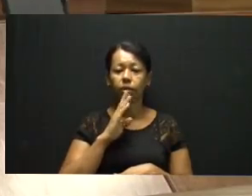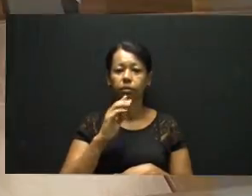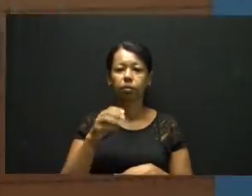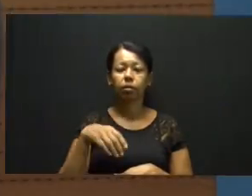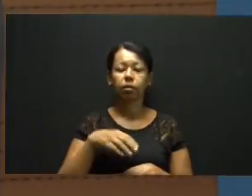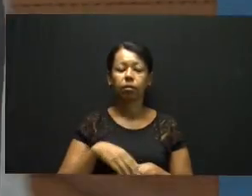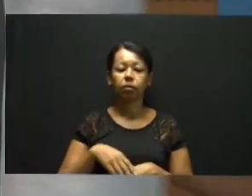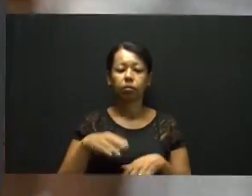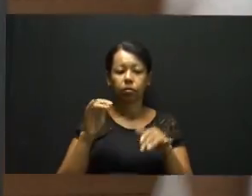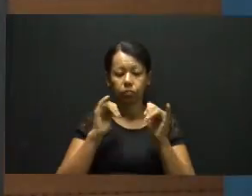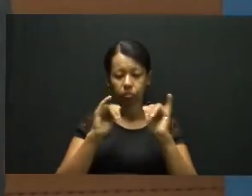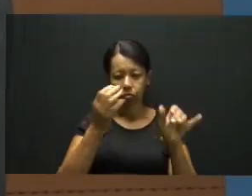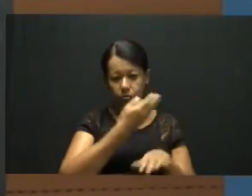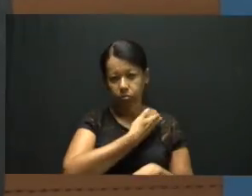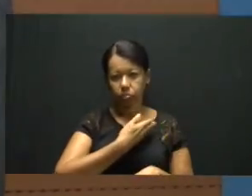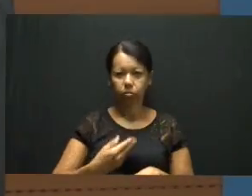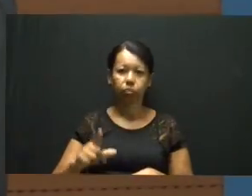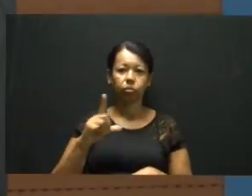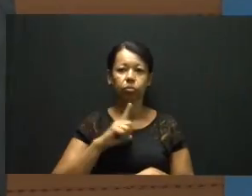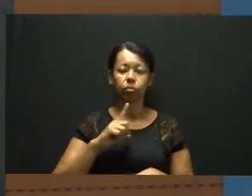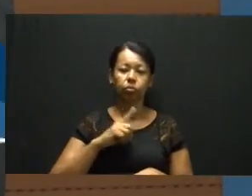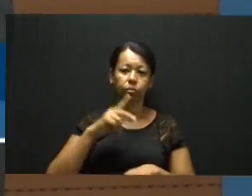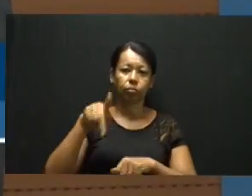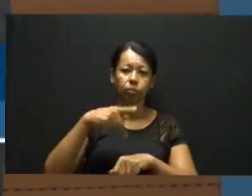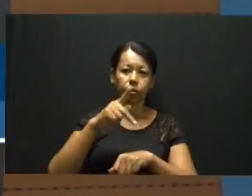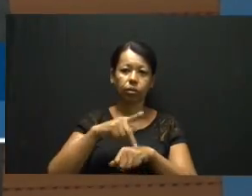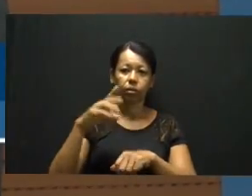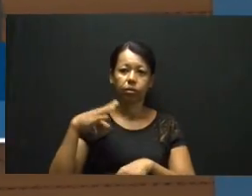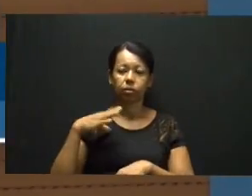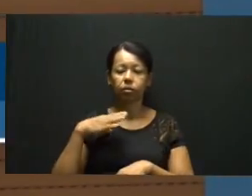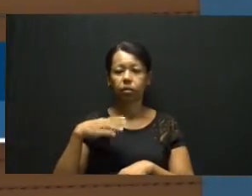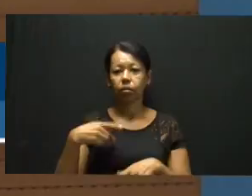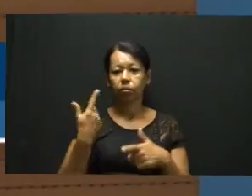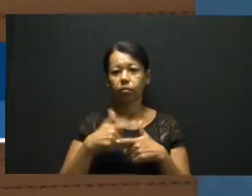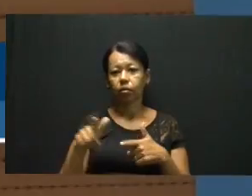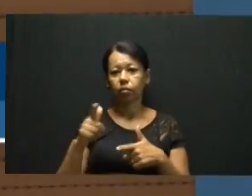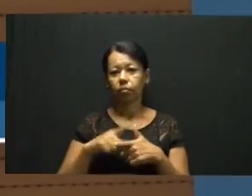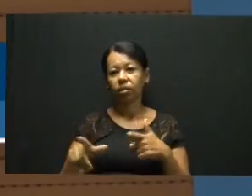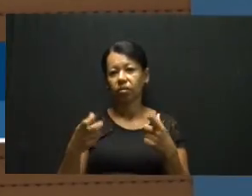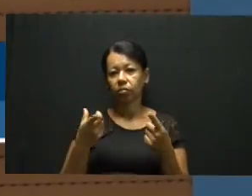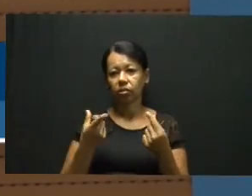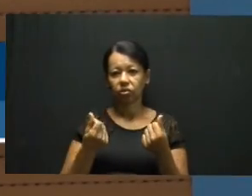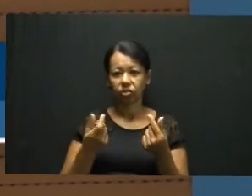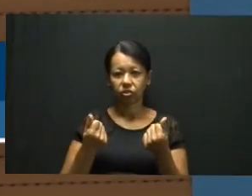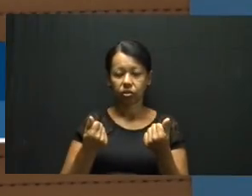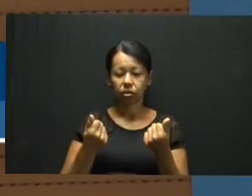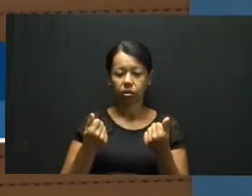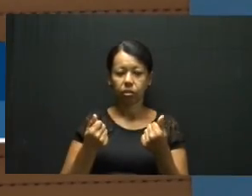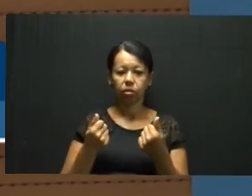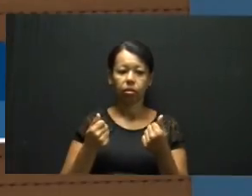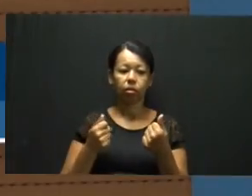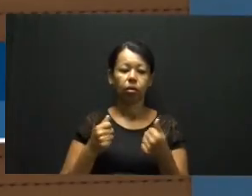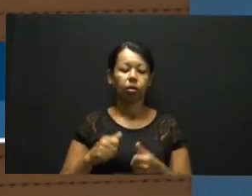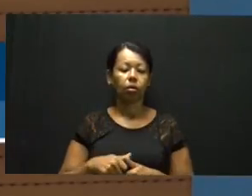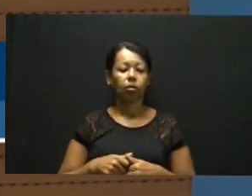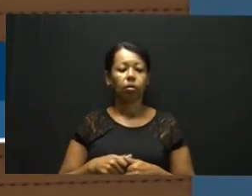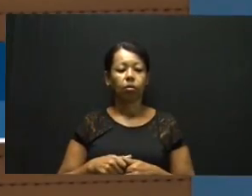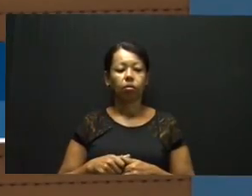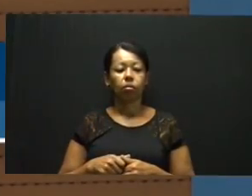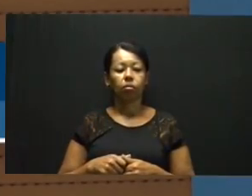nossa cidade, nosso país está enfrentando os maiores problemas financeiros, né, ao longo de várias gestões aí que se